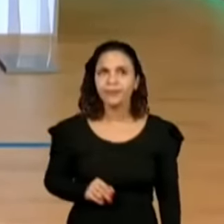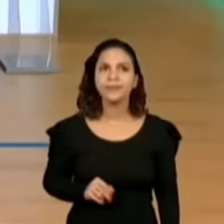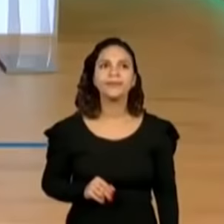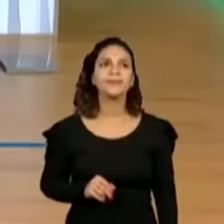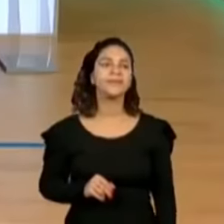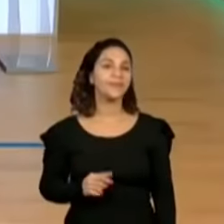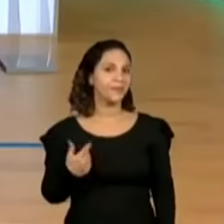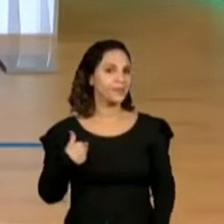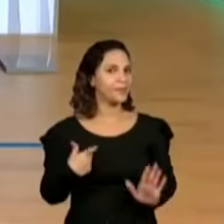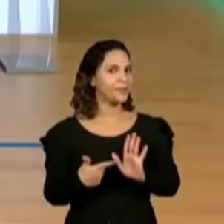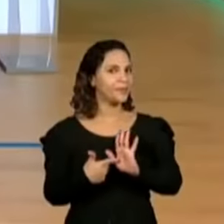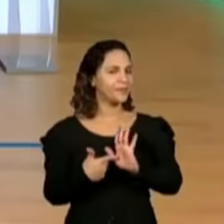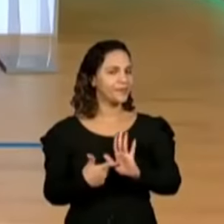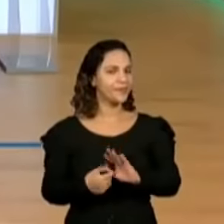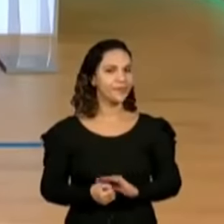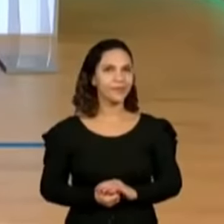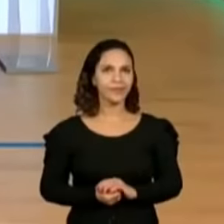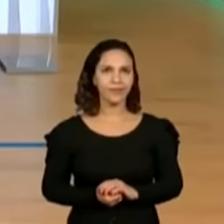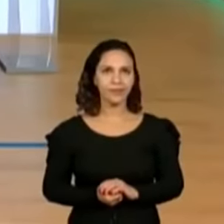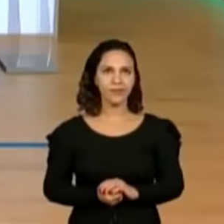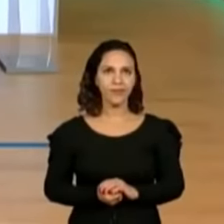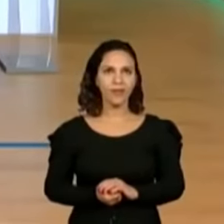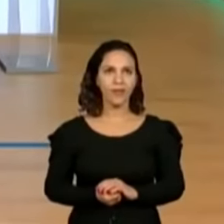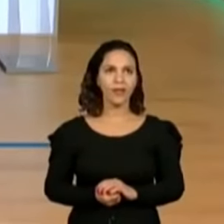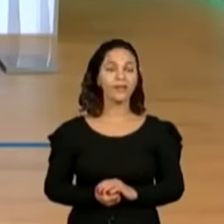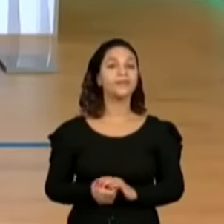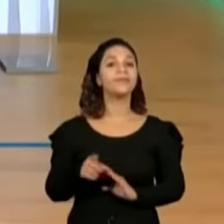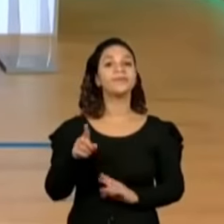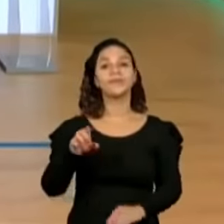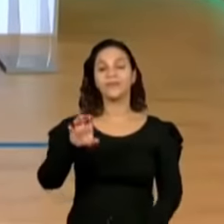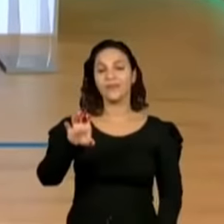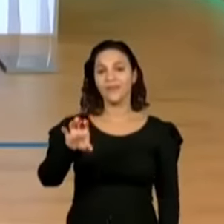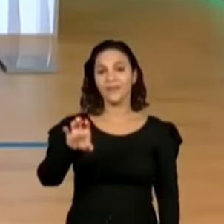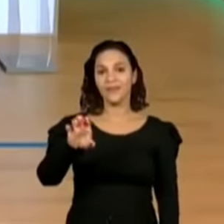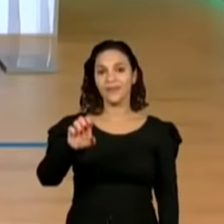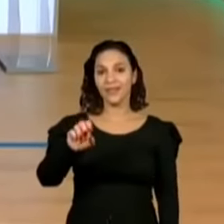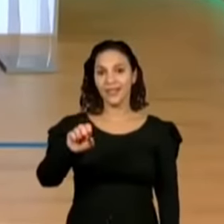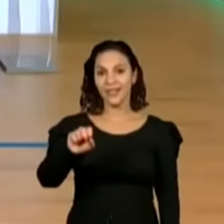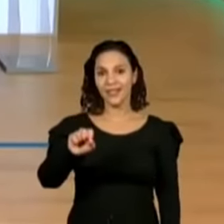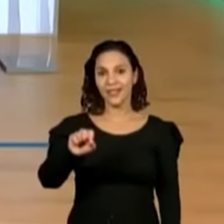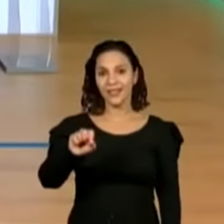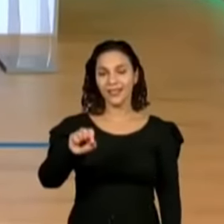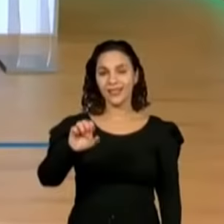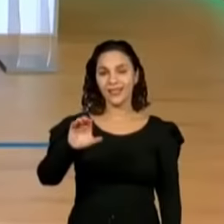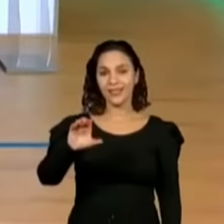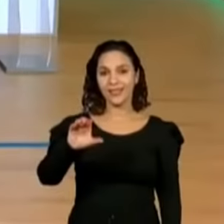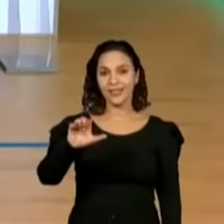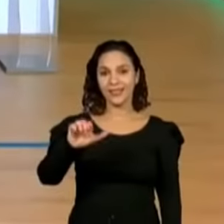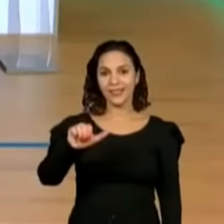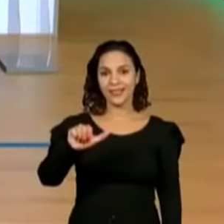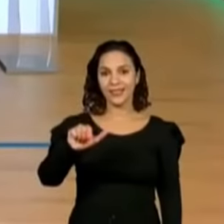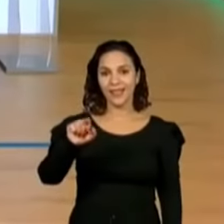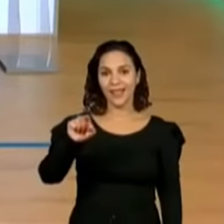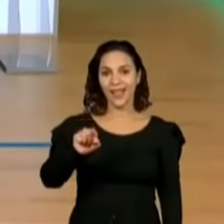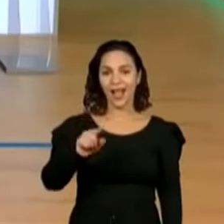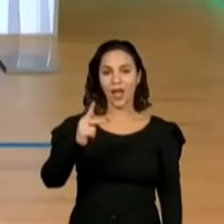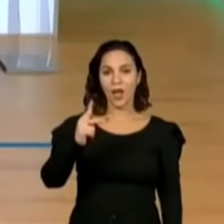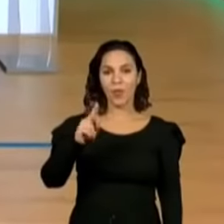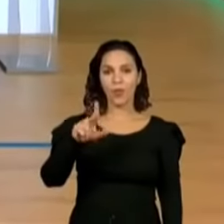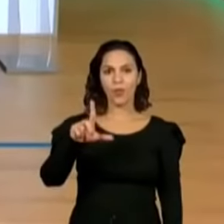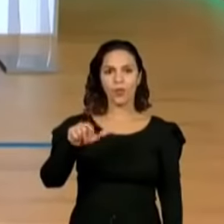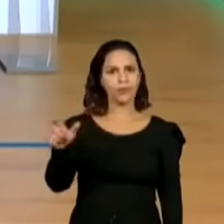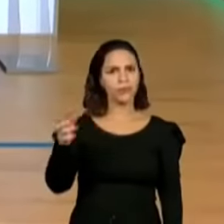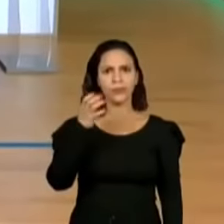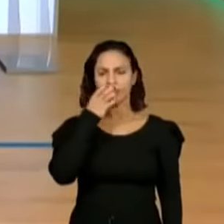o osso da escápula. Nossa, esse... Escápula. Pois esse